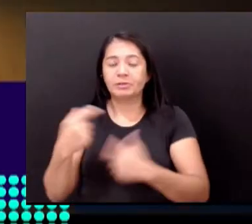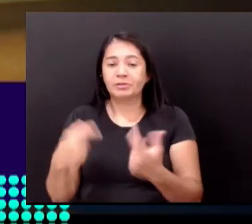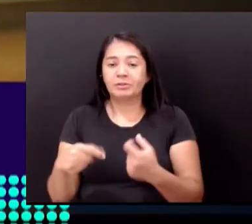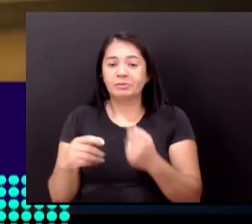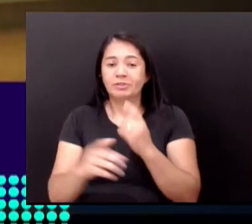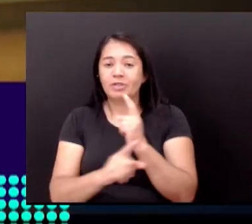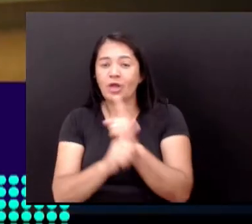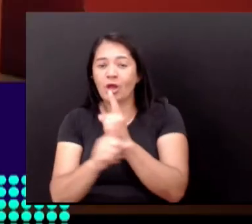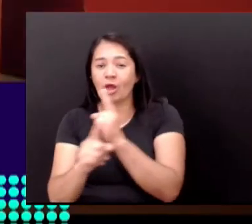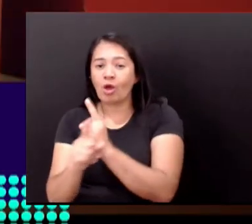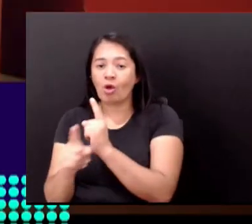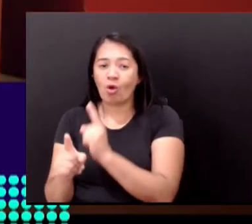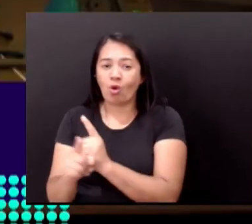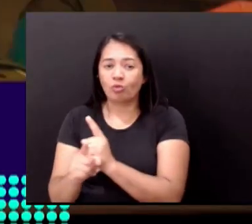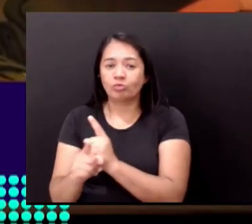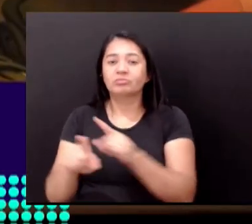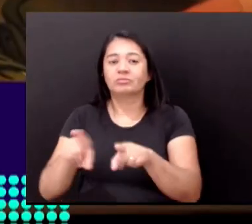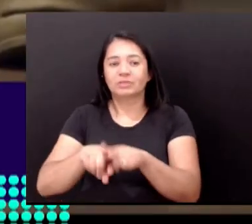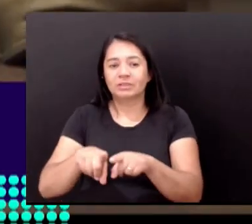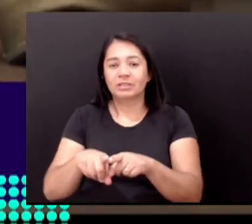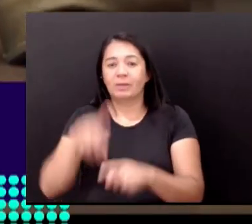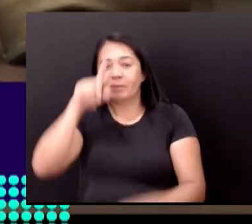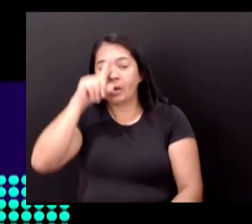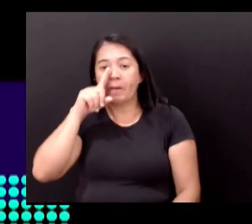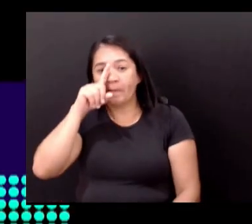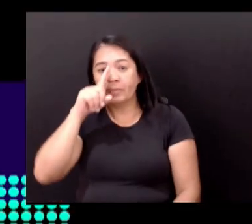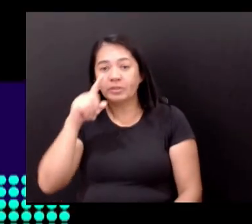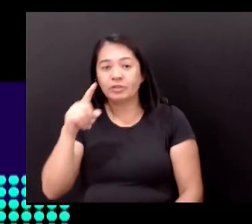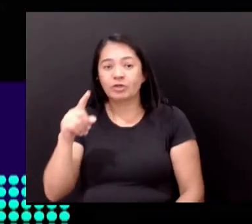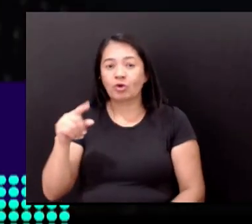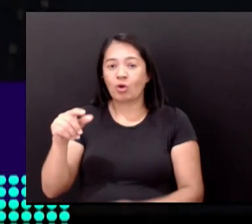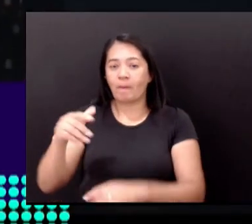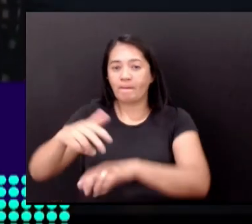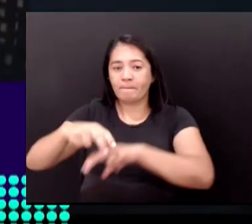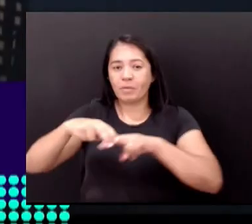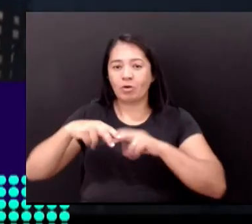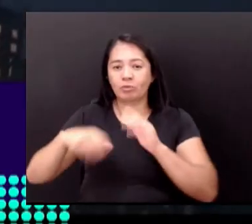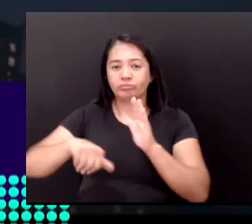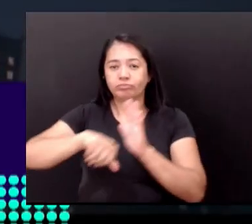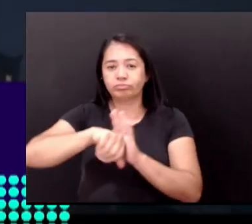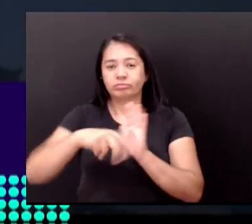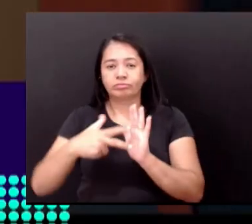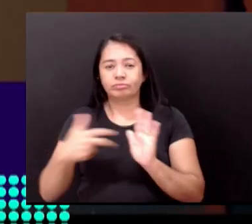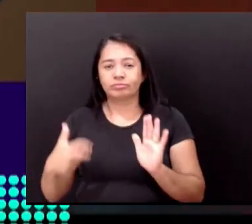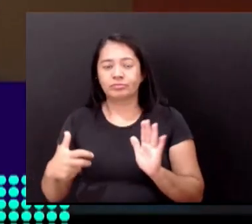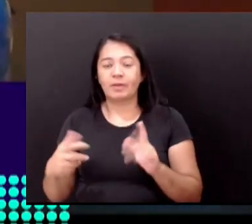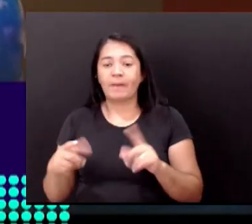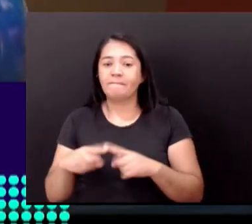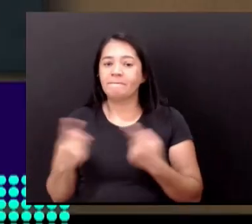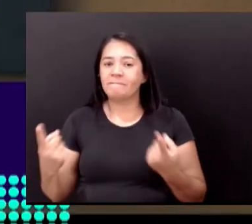que também corre perigo nas mãos do criminoso. Com a inesperada